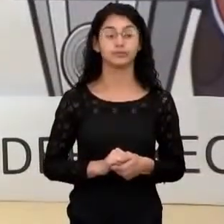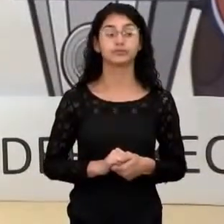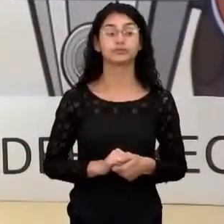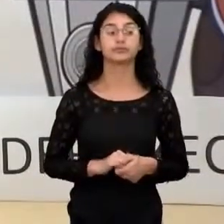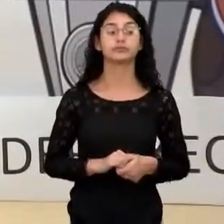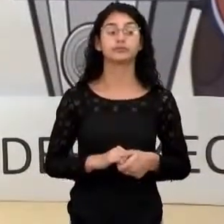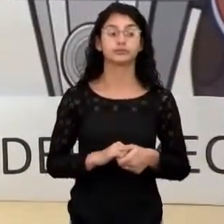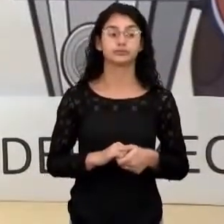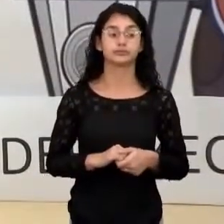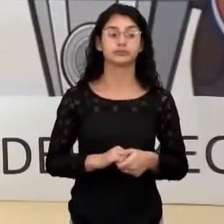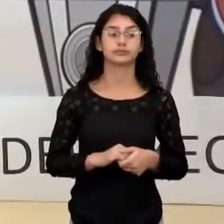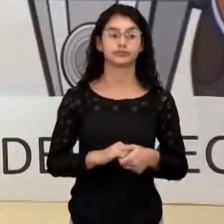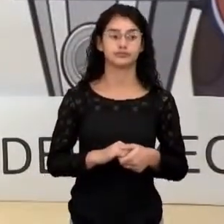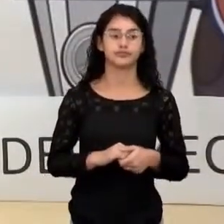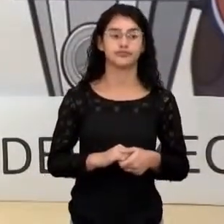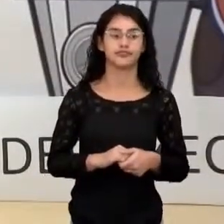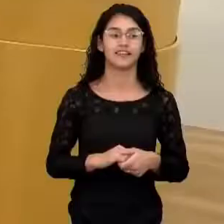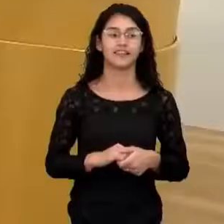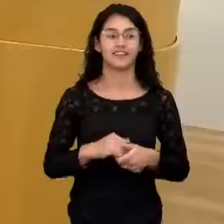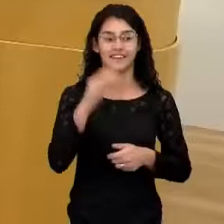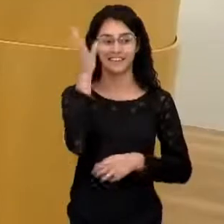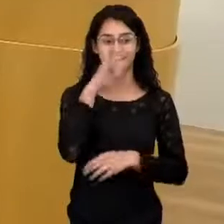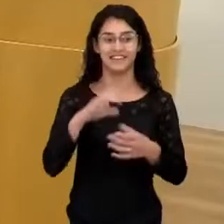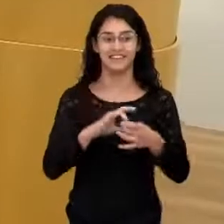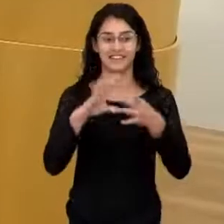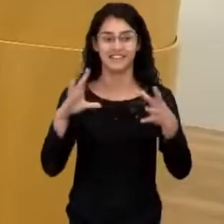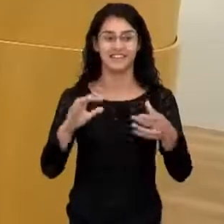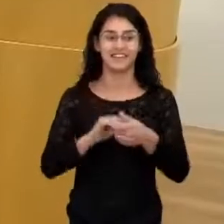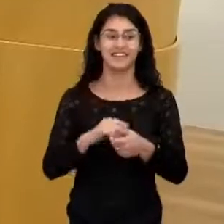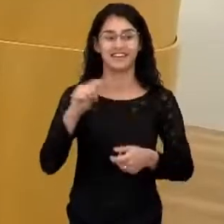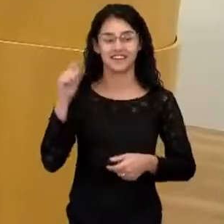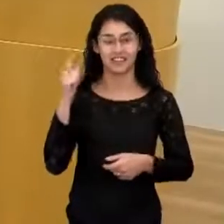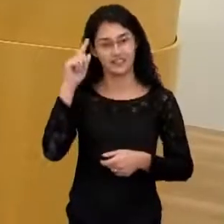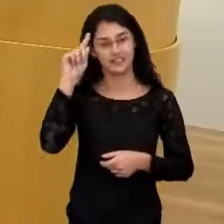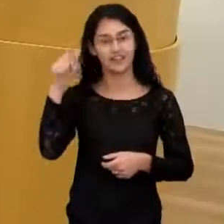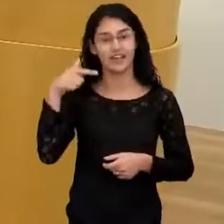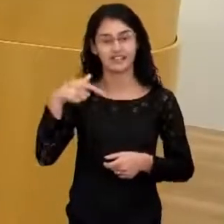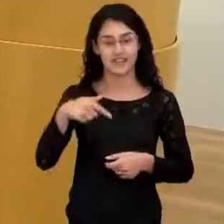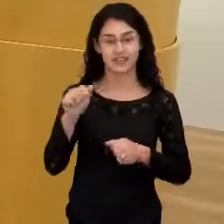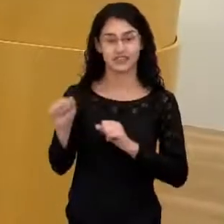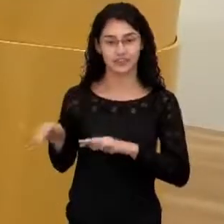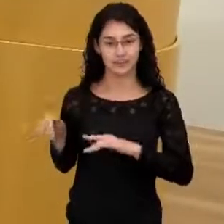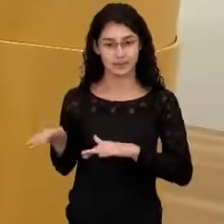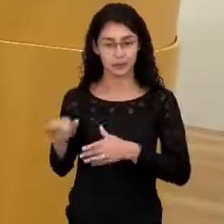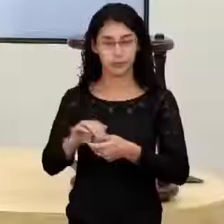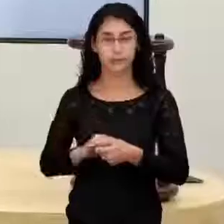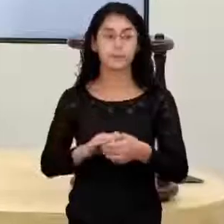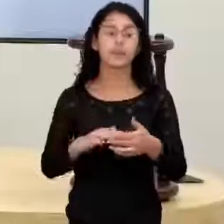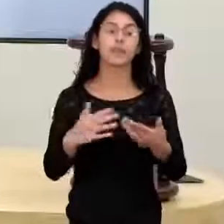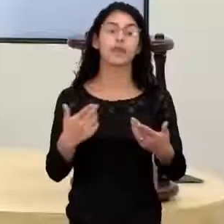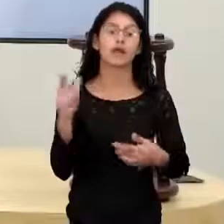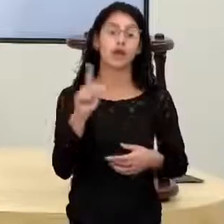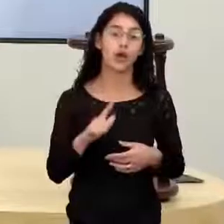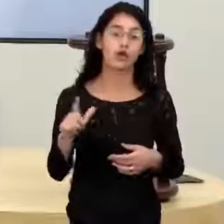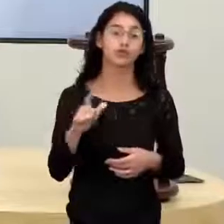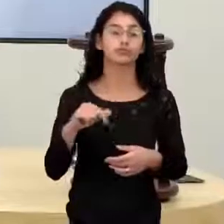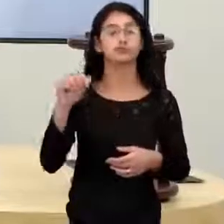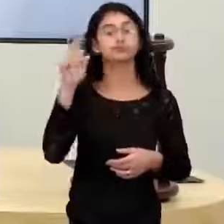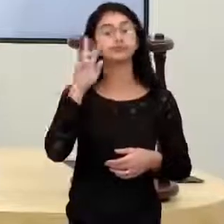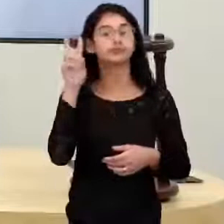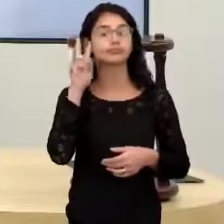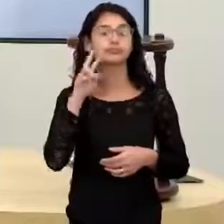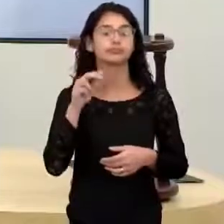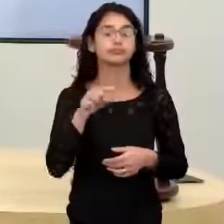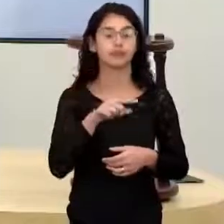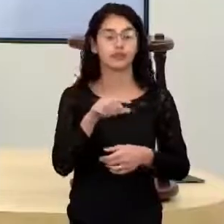comemorado o Dia da Independência do Brasil. Então é assim, sexto ano, é lógico que a história do Brasil, vocês vão aprender lá no